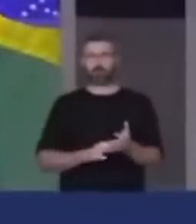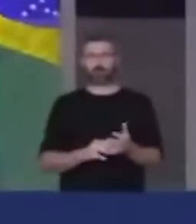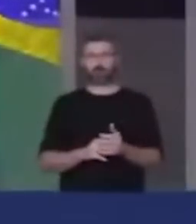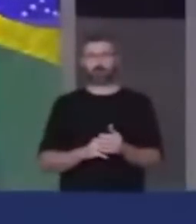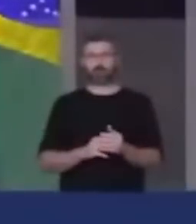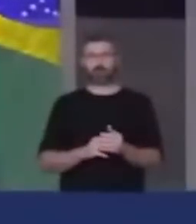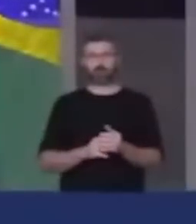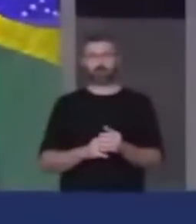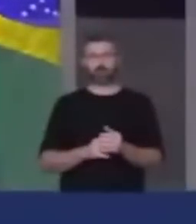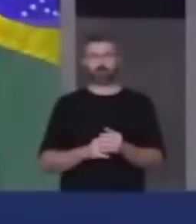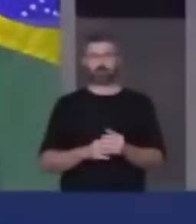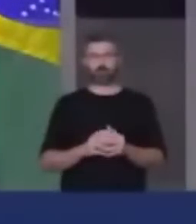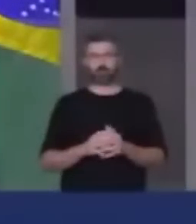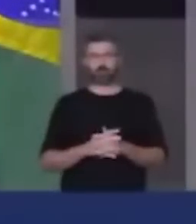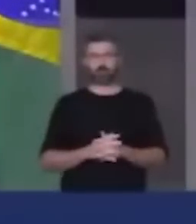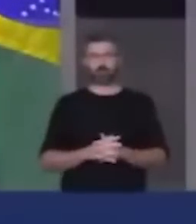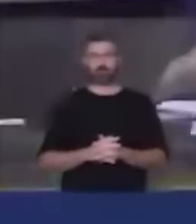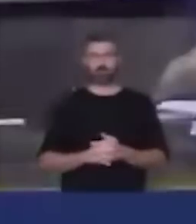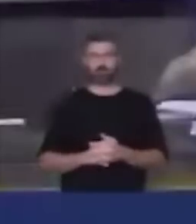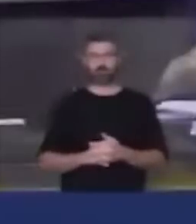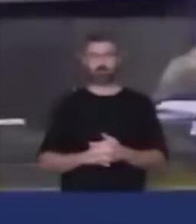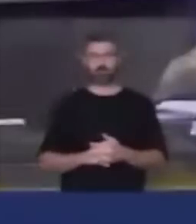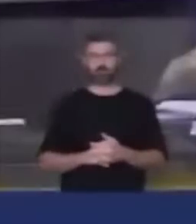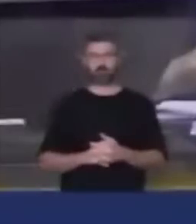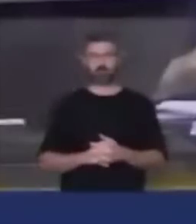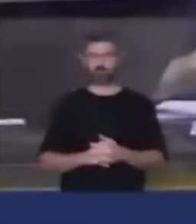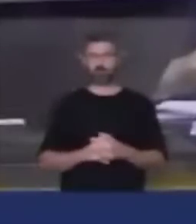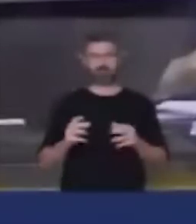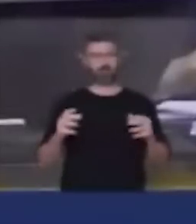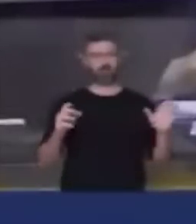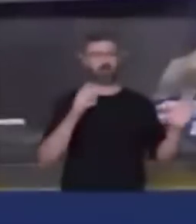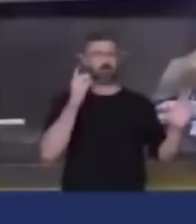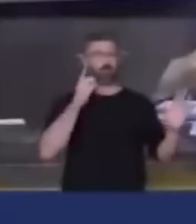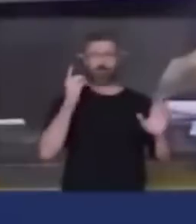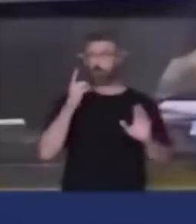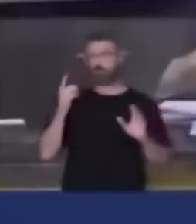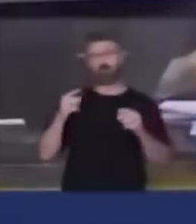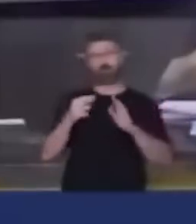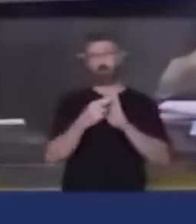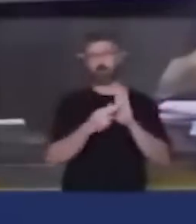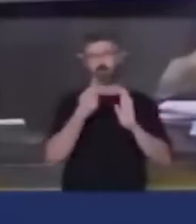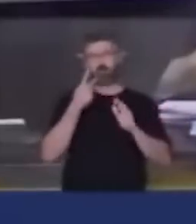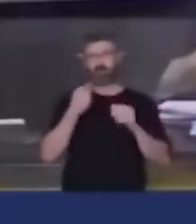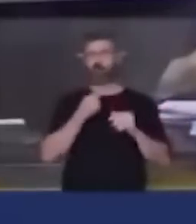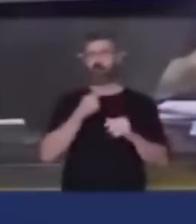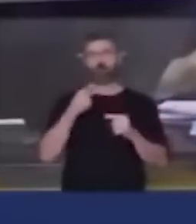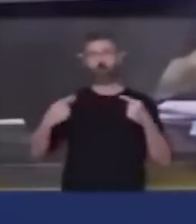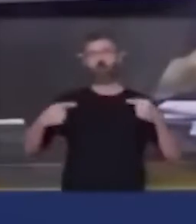Cajado. no Código Penal, que estava no Deputado original. Cajado, deputado Glauber, não há essa previsão. Está encerrada a votação.